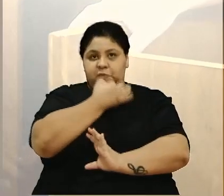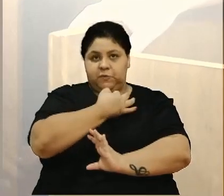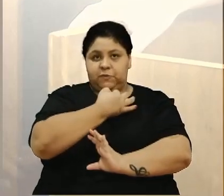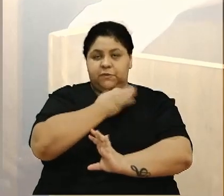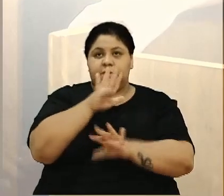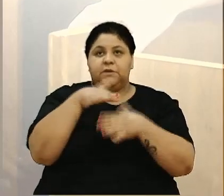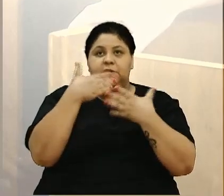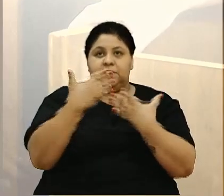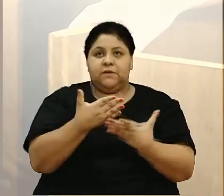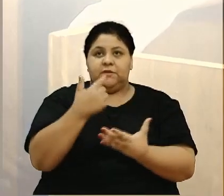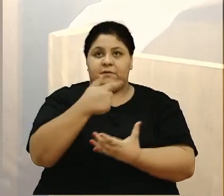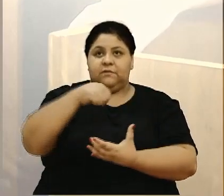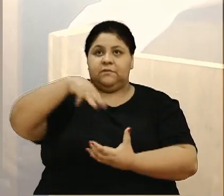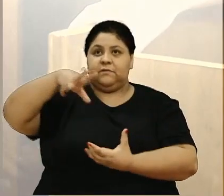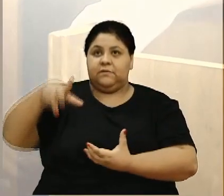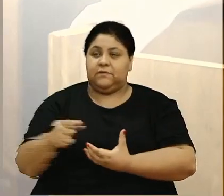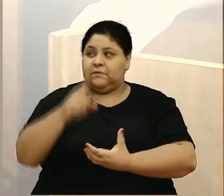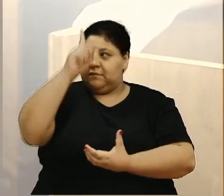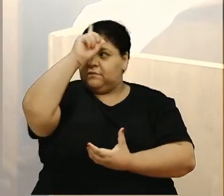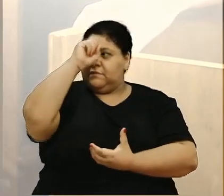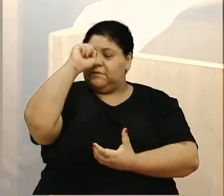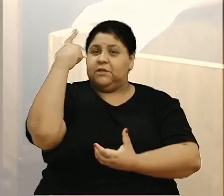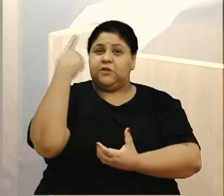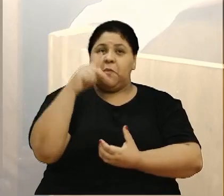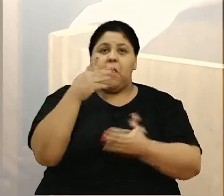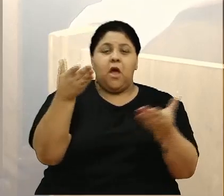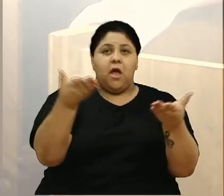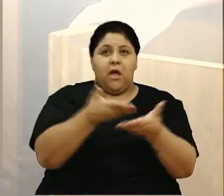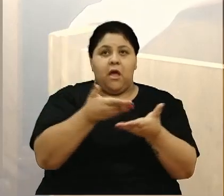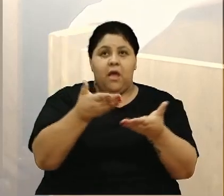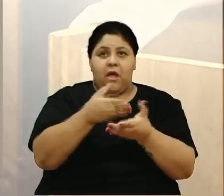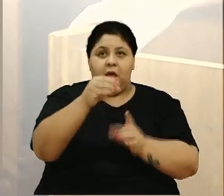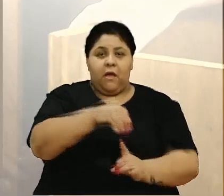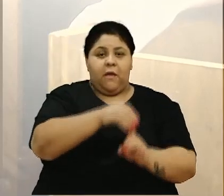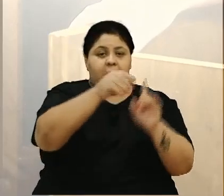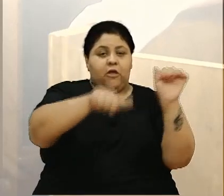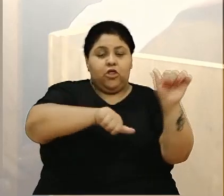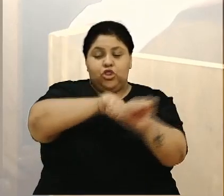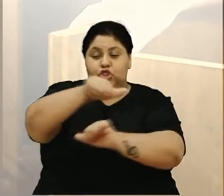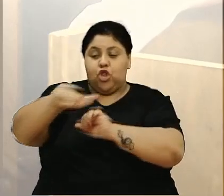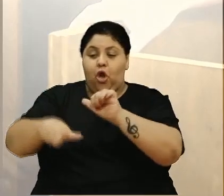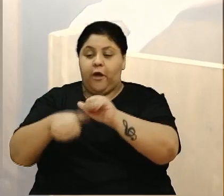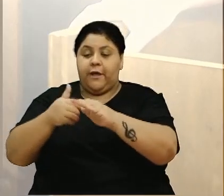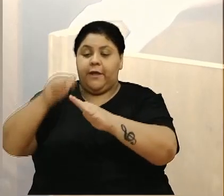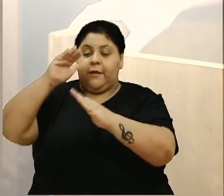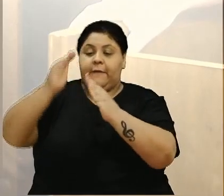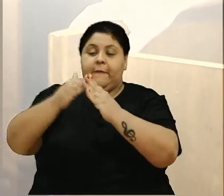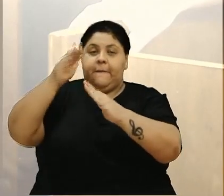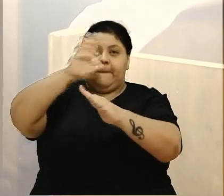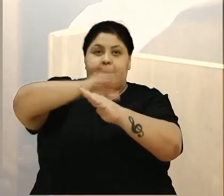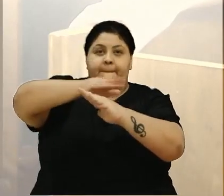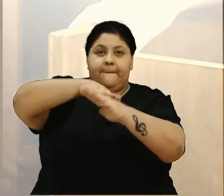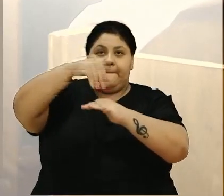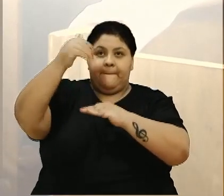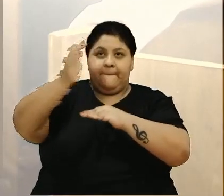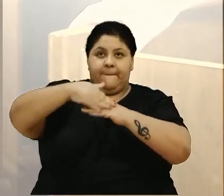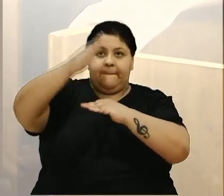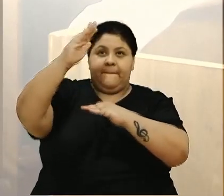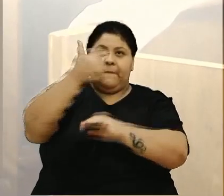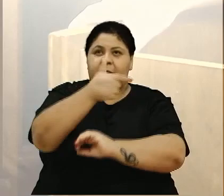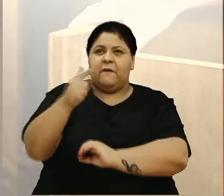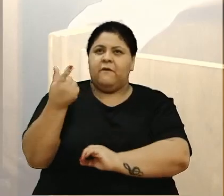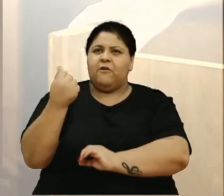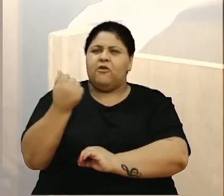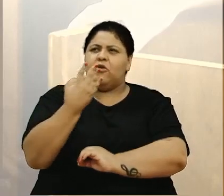são 7 milhões para o Hospital Pompeia agora, né, principalmente pela troca de telhado, e mais esse outro valor,